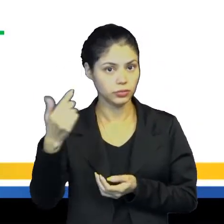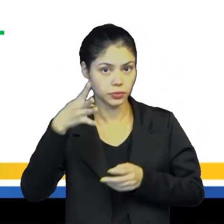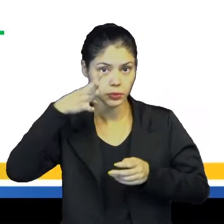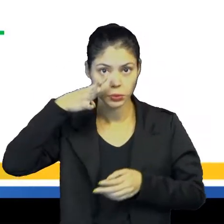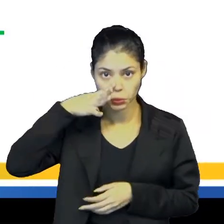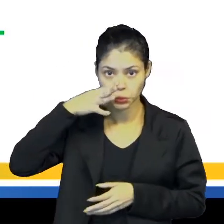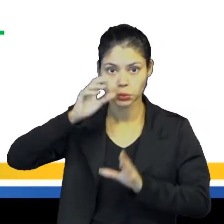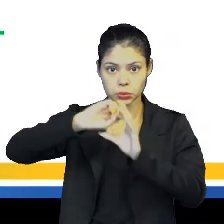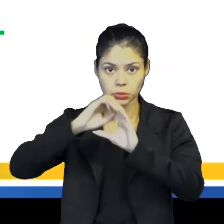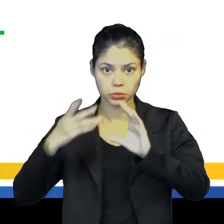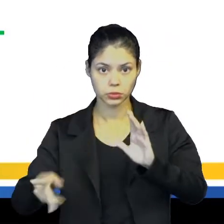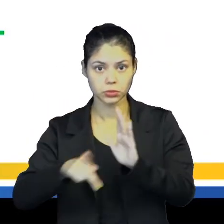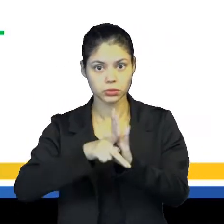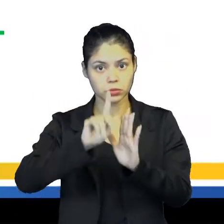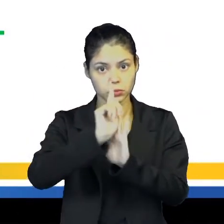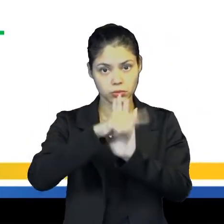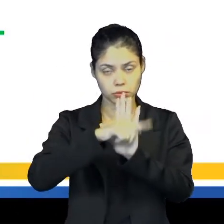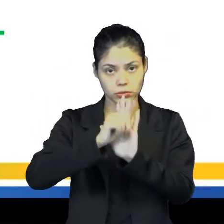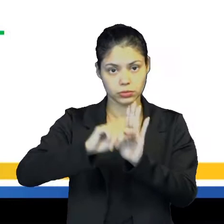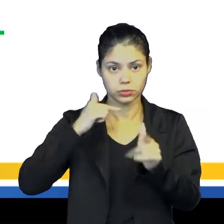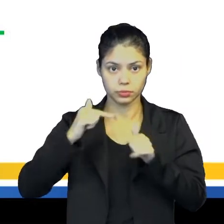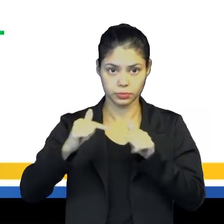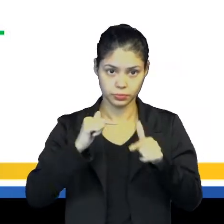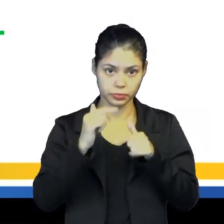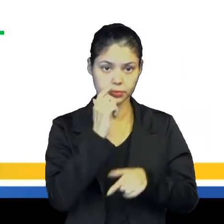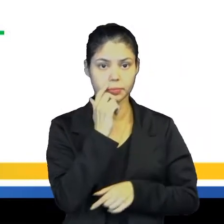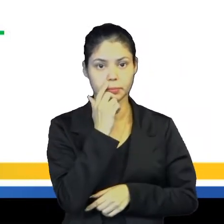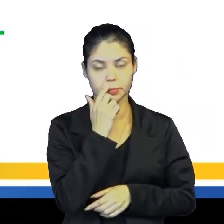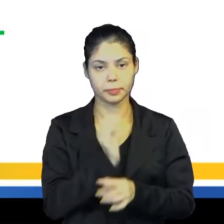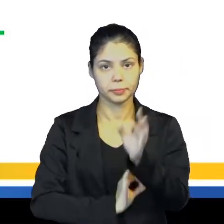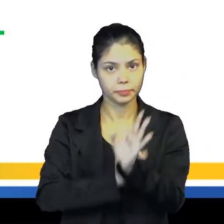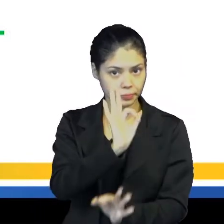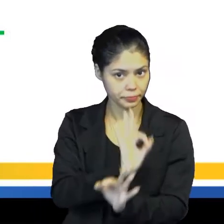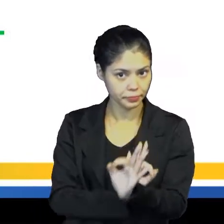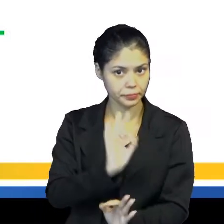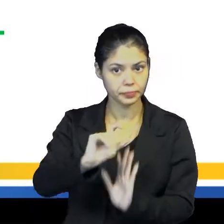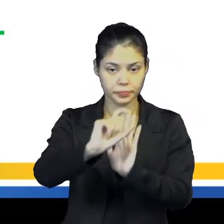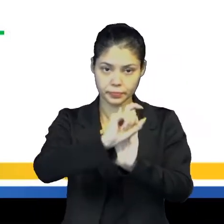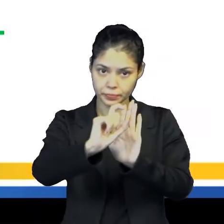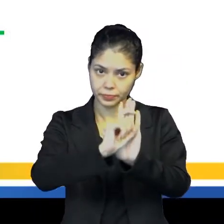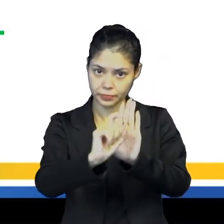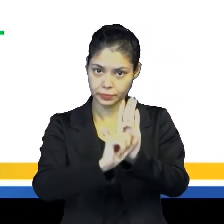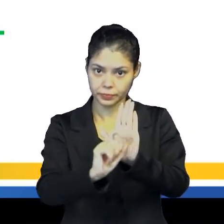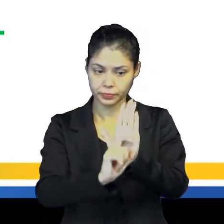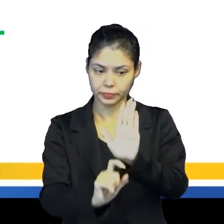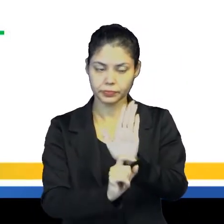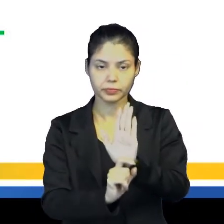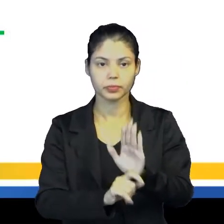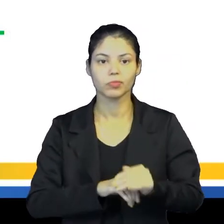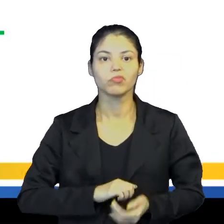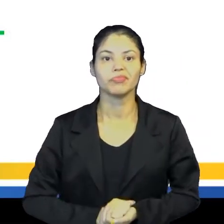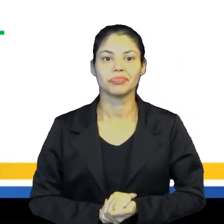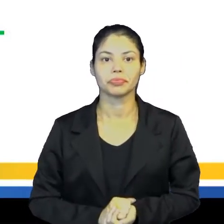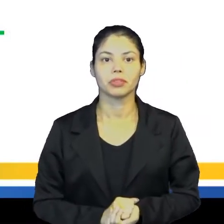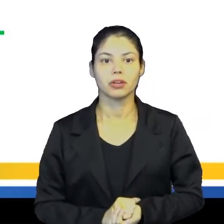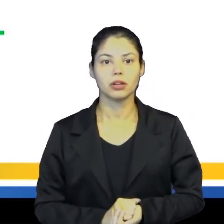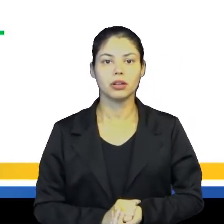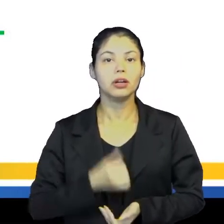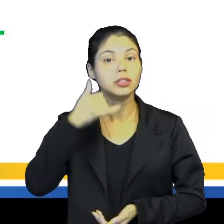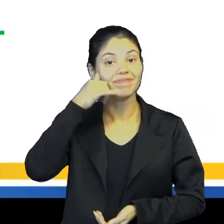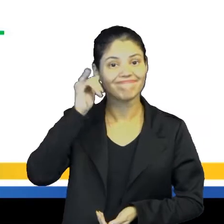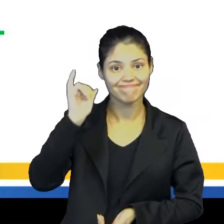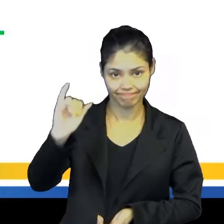Depois, observar as características do gênero trabalhado. Organize em parágrafos